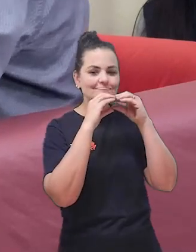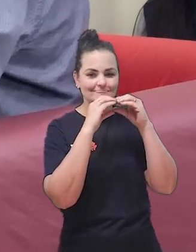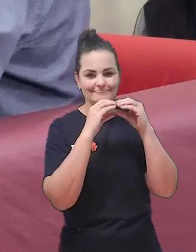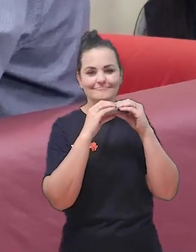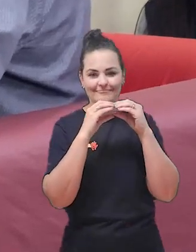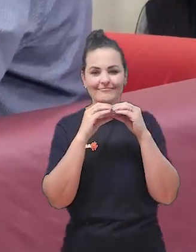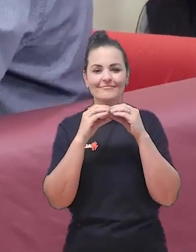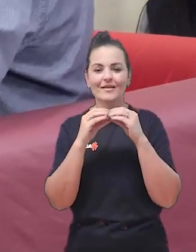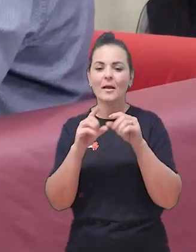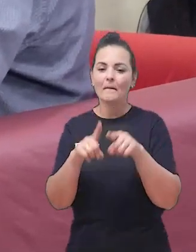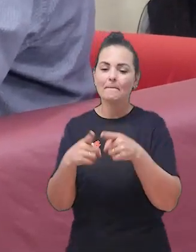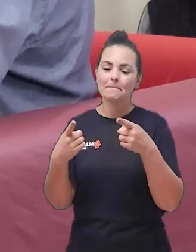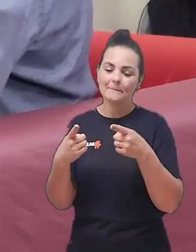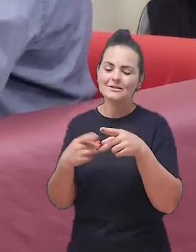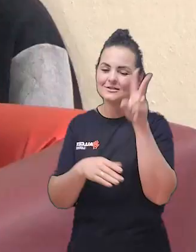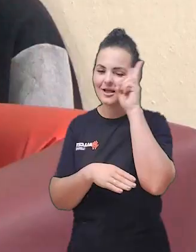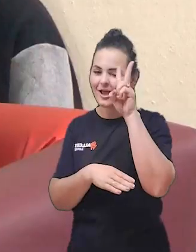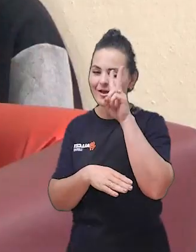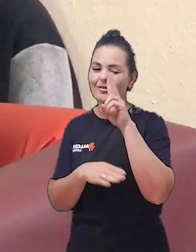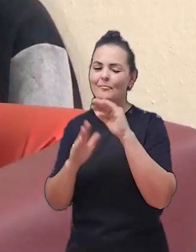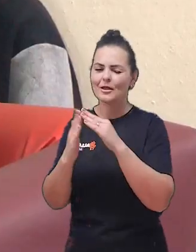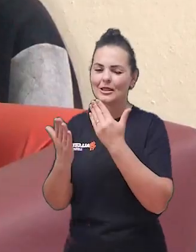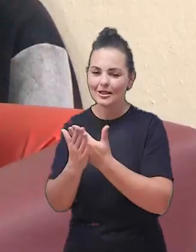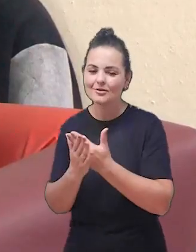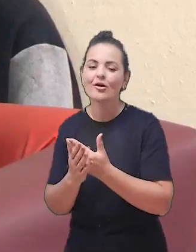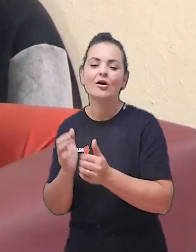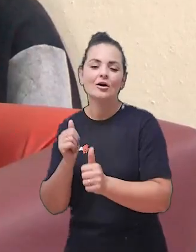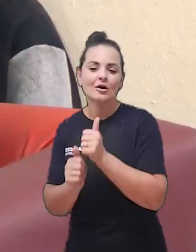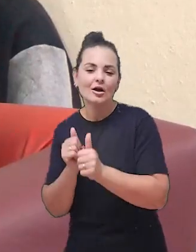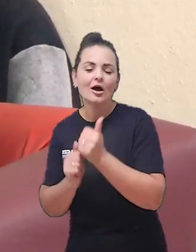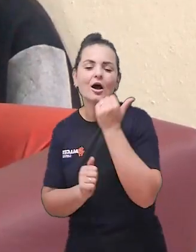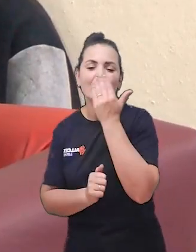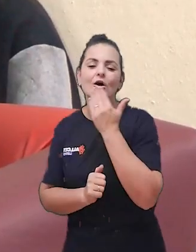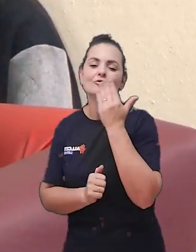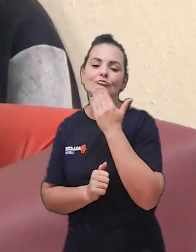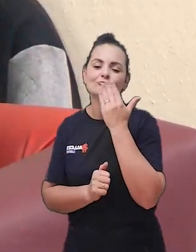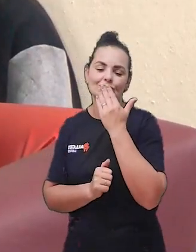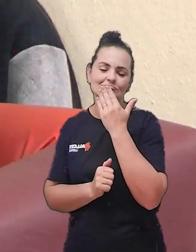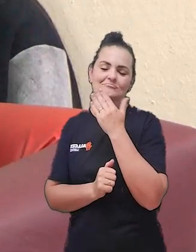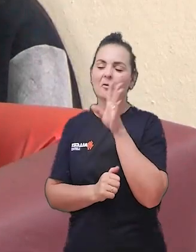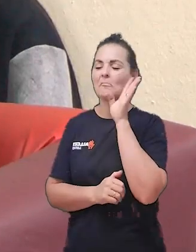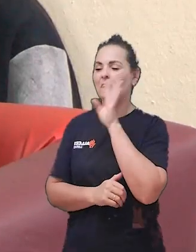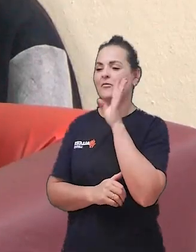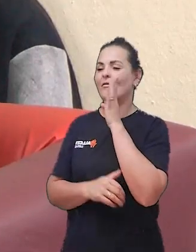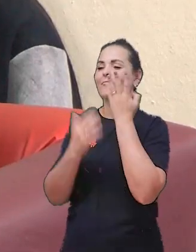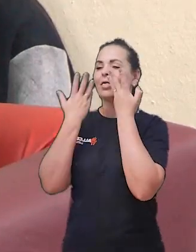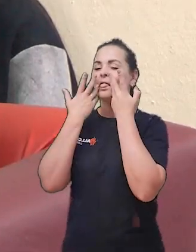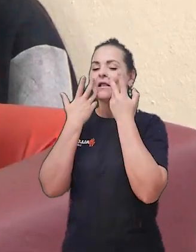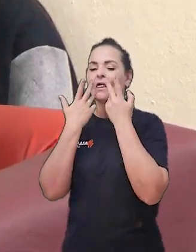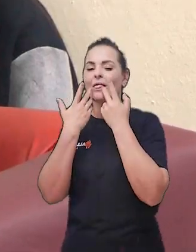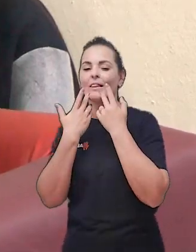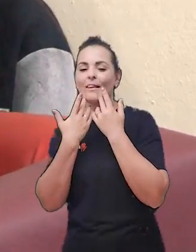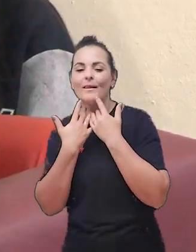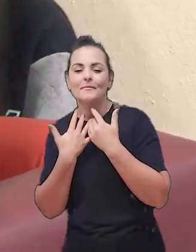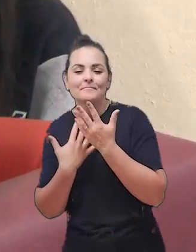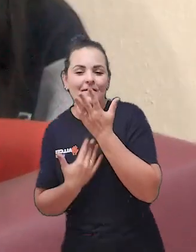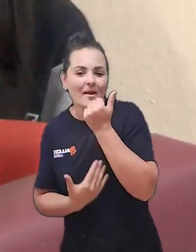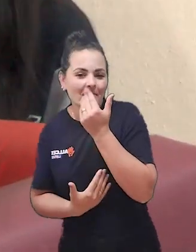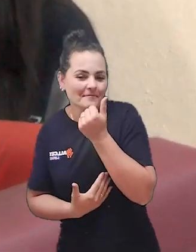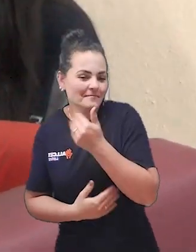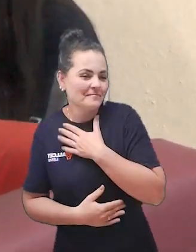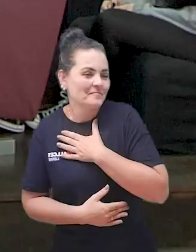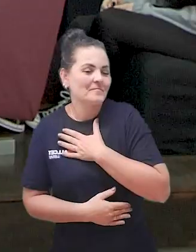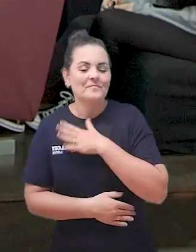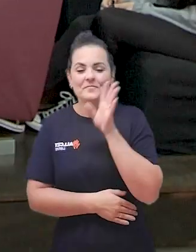o arroz doce era muito legal, era muito gostoso. Se babava por aquilo lá, então era muito,